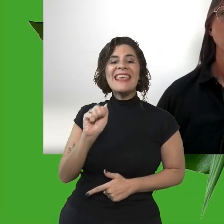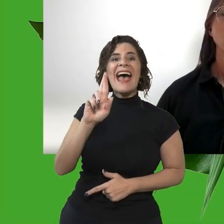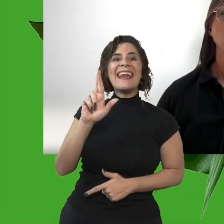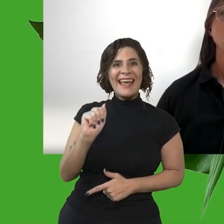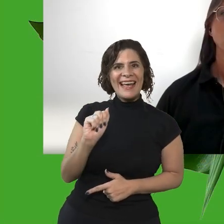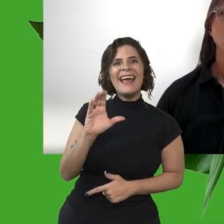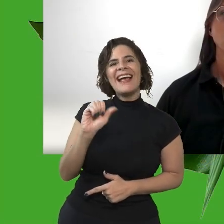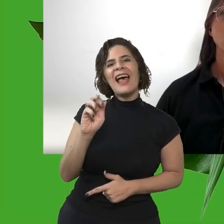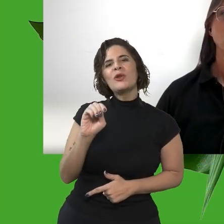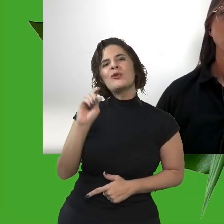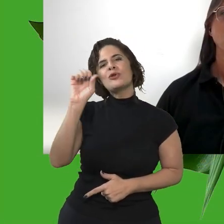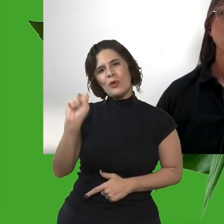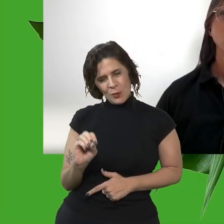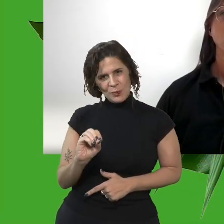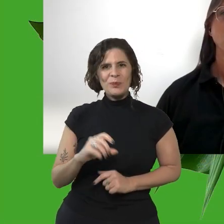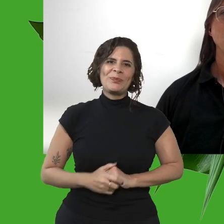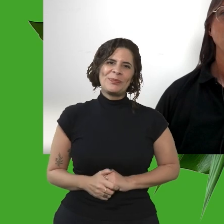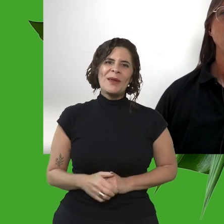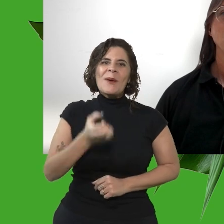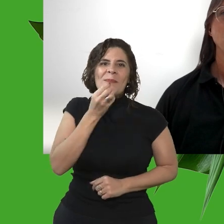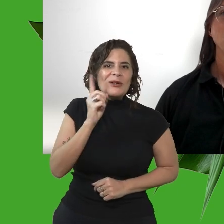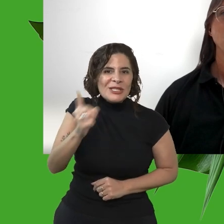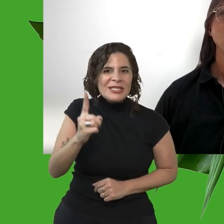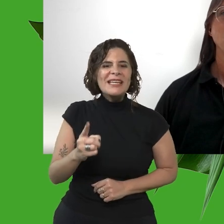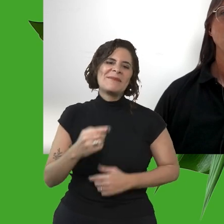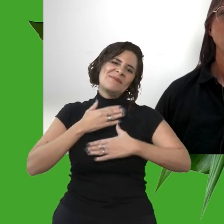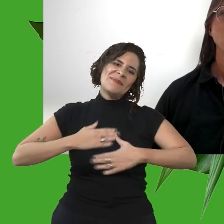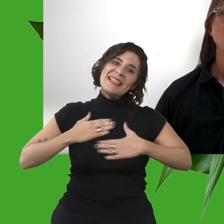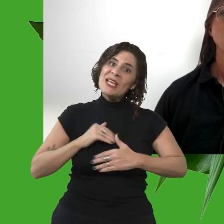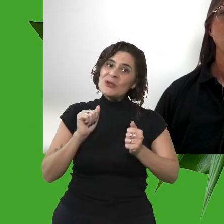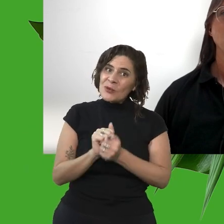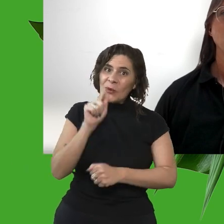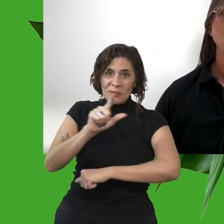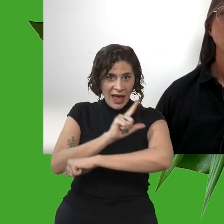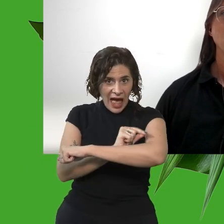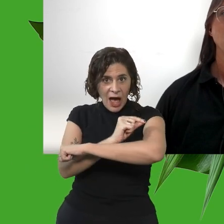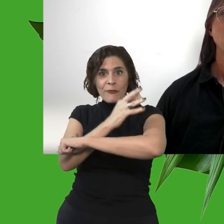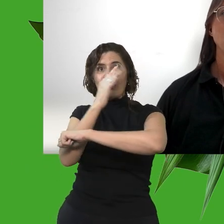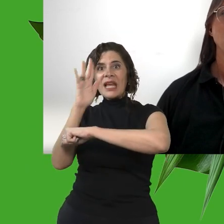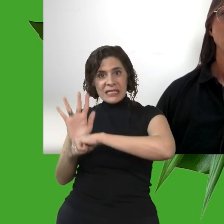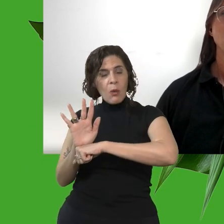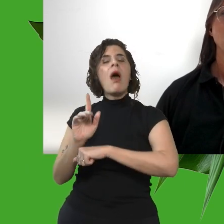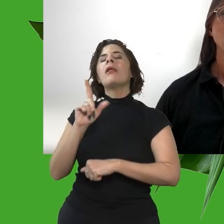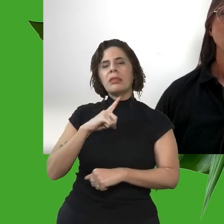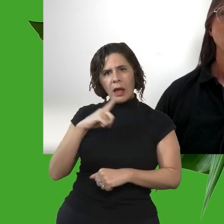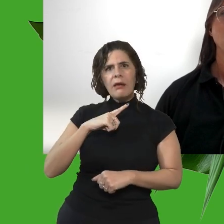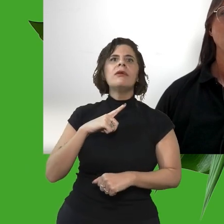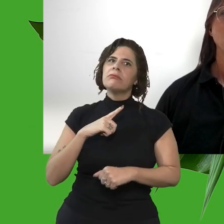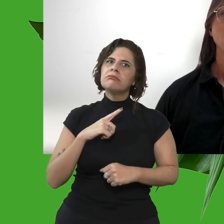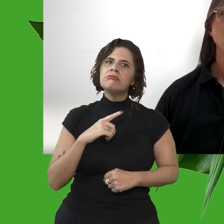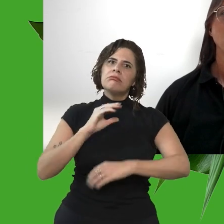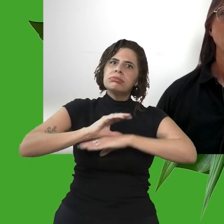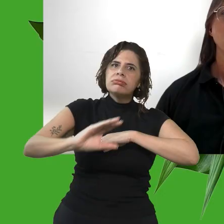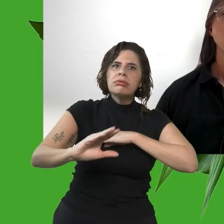Bom dia a todos. É um prazer estar aqui, é um prazer ter o patrocínio da Fundação Boticário e projetos tão importantes aí para enganjar realmente essa causa do